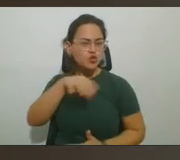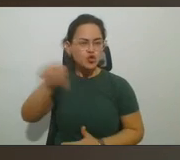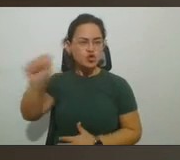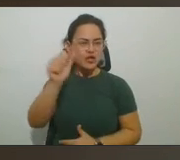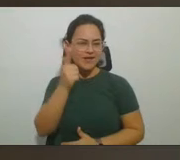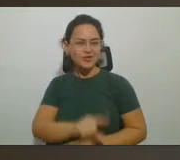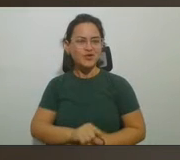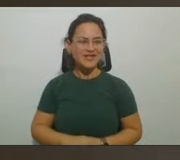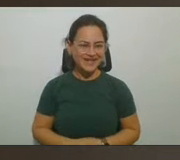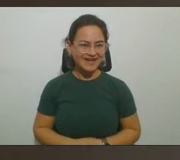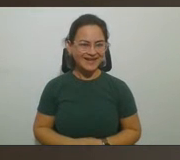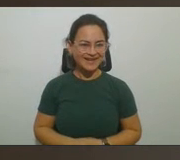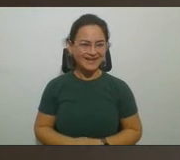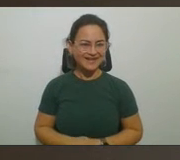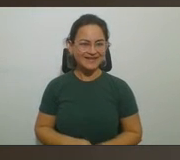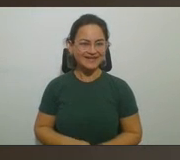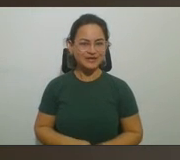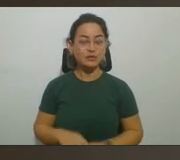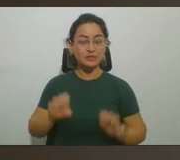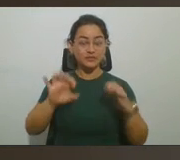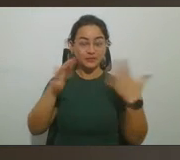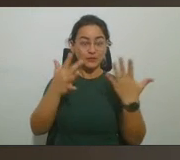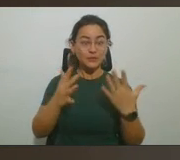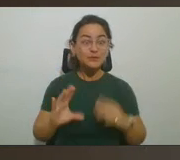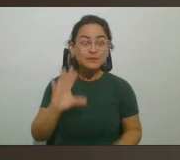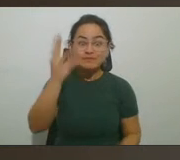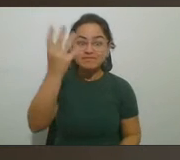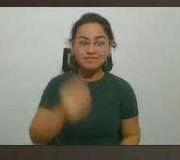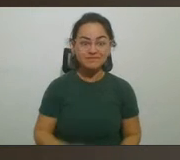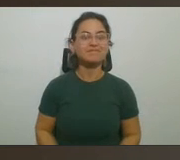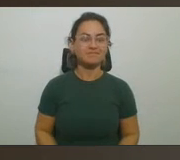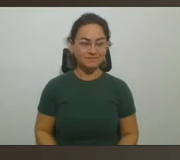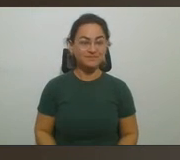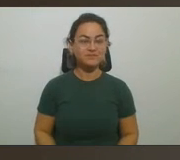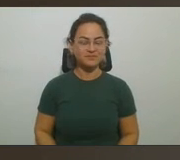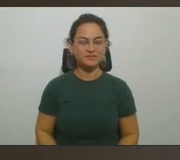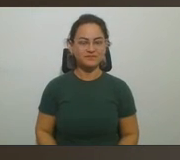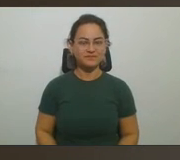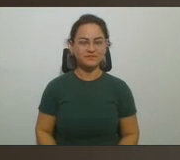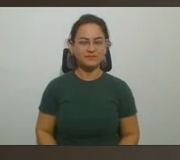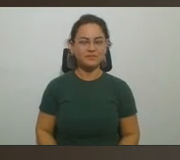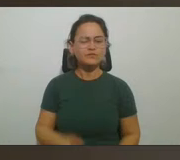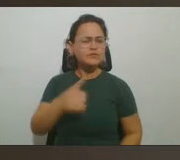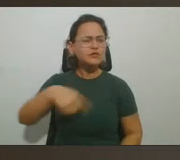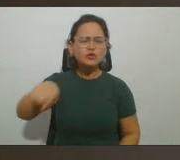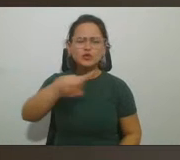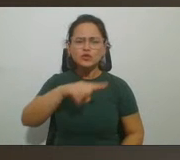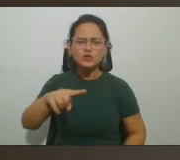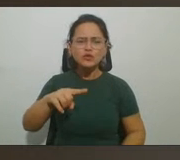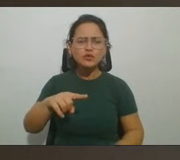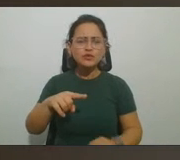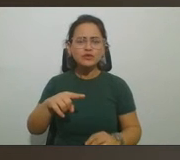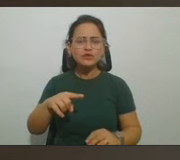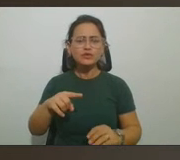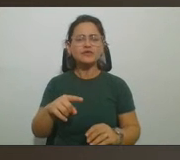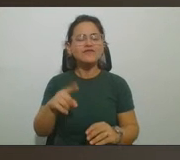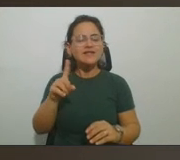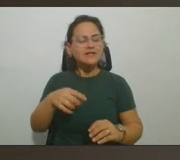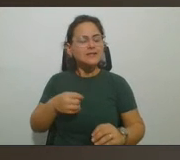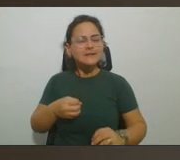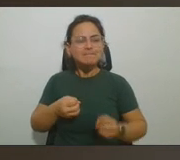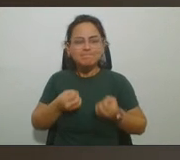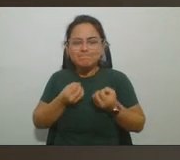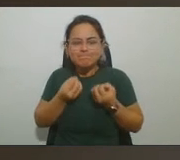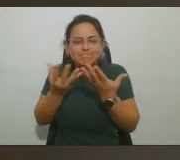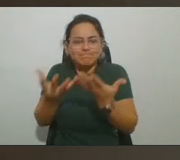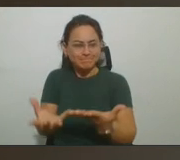do sucesso, que ele acontecesse. Eles deram um eloquente testemunho de solidariedade orgânica e destaco